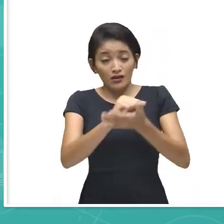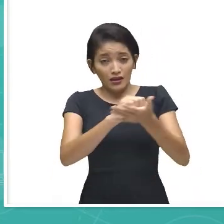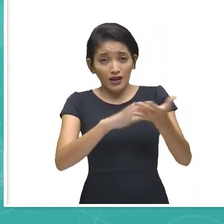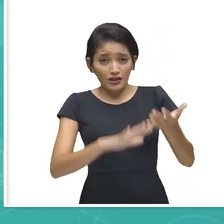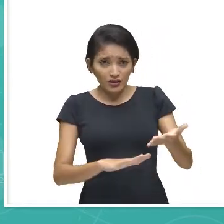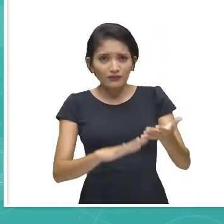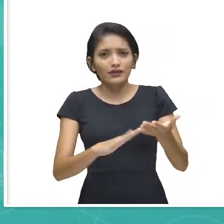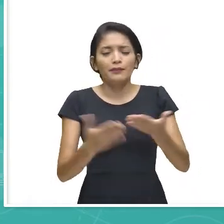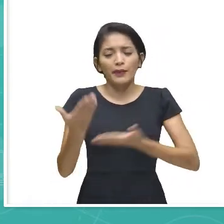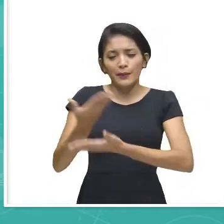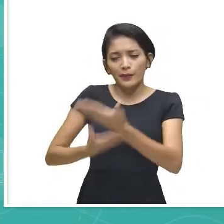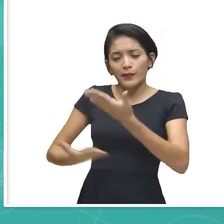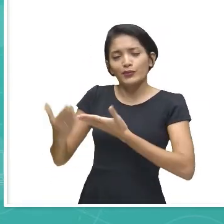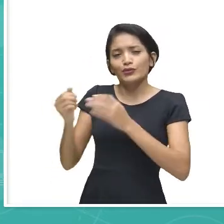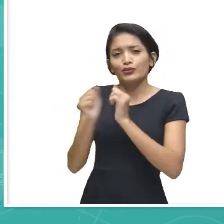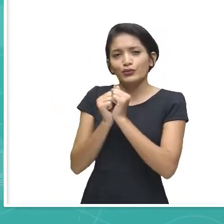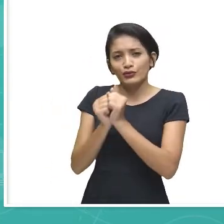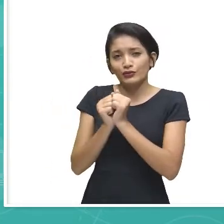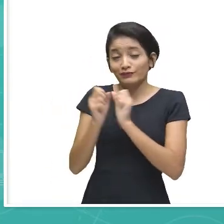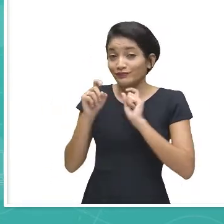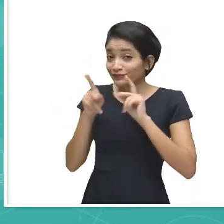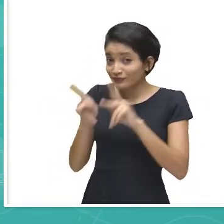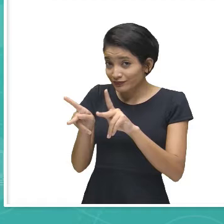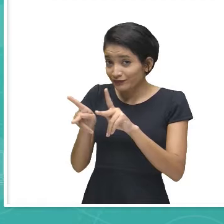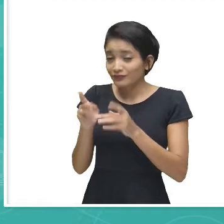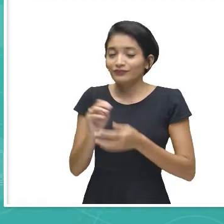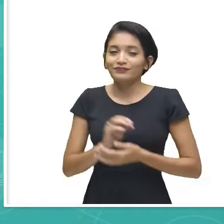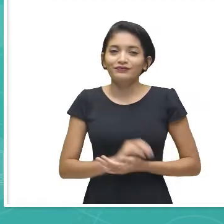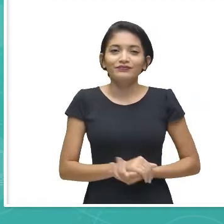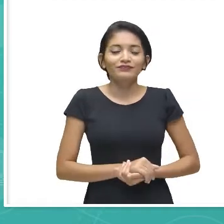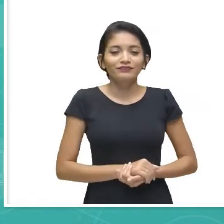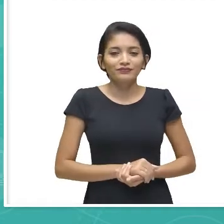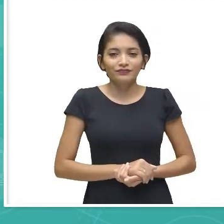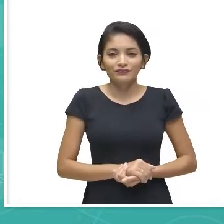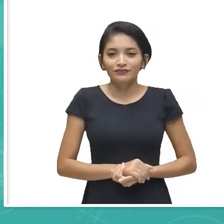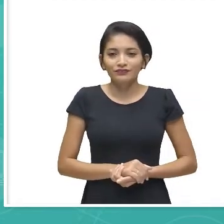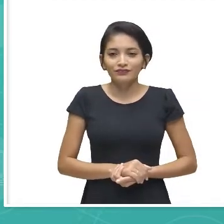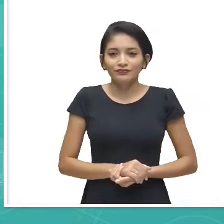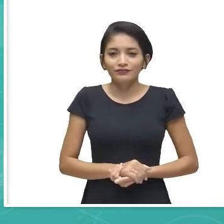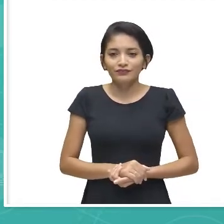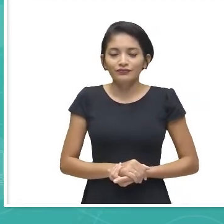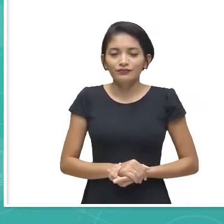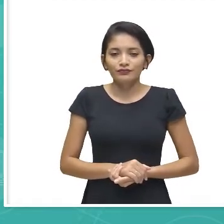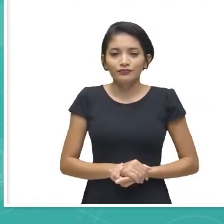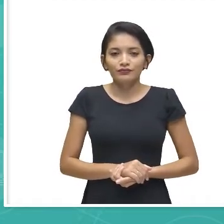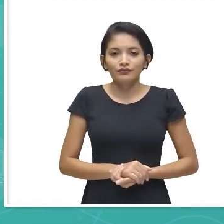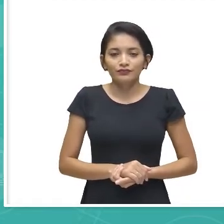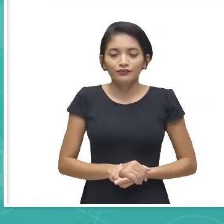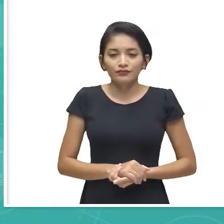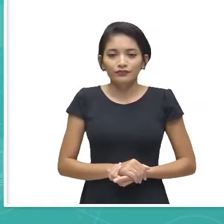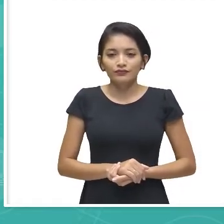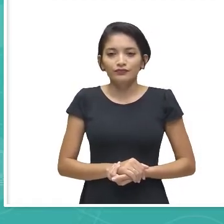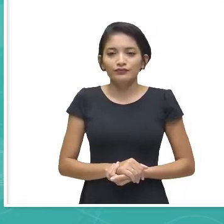vocês. Tá bom? Então vamos lá.